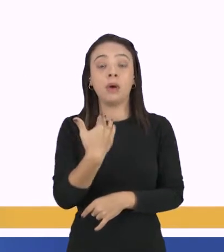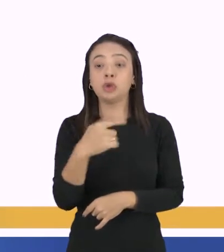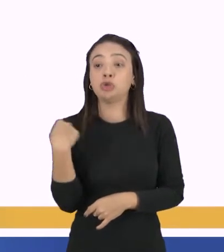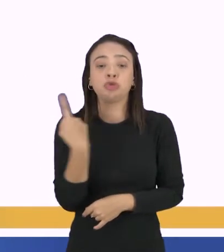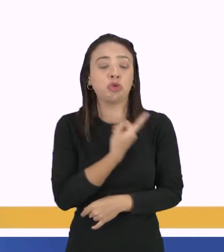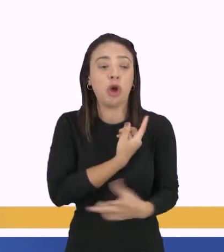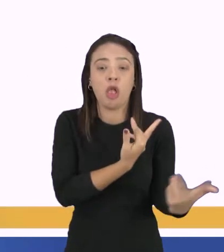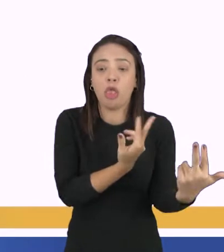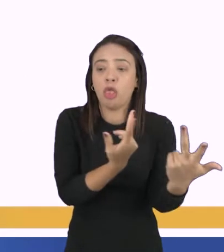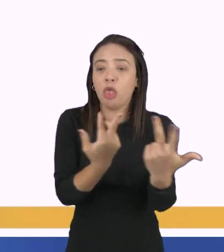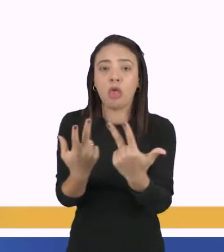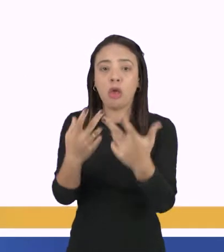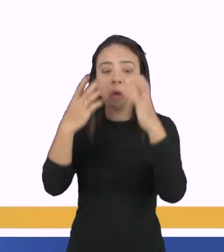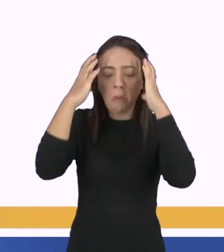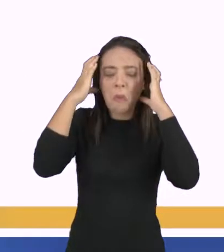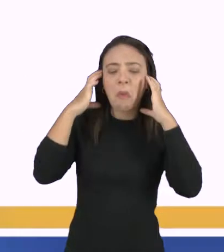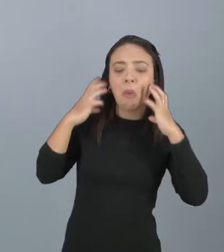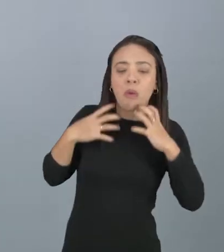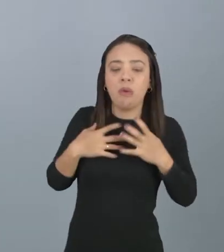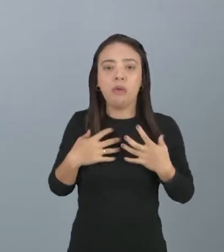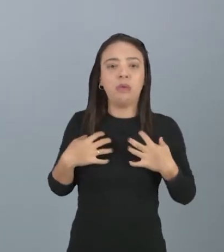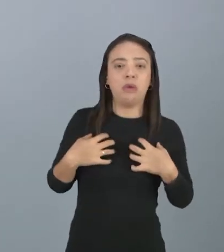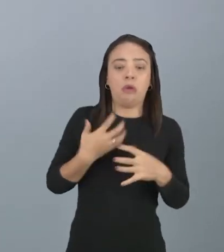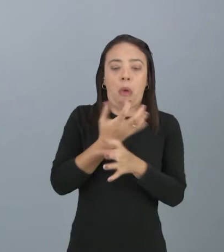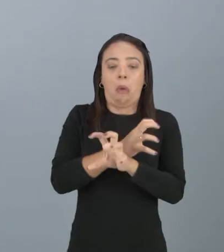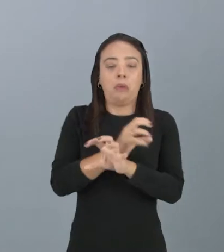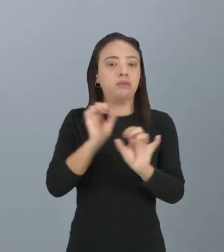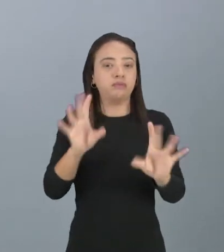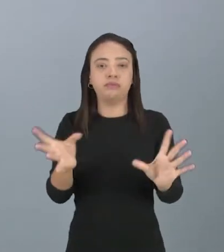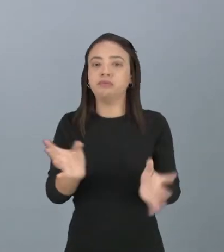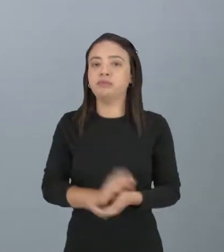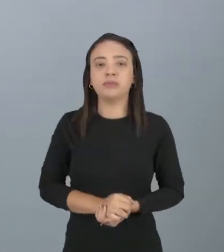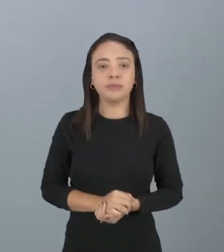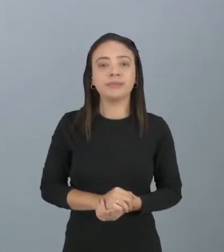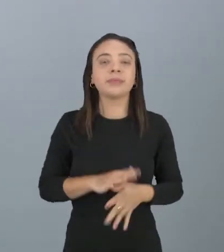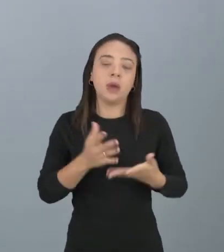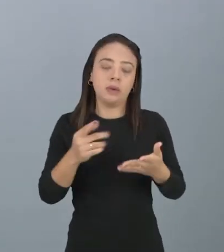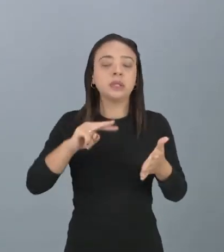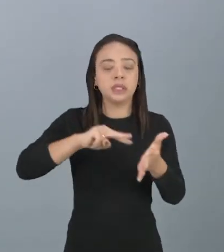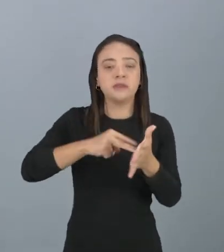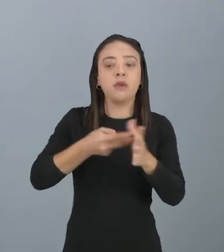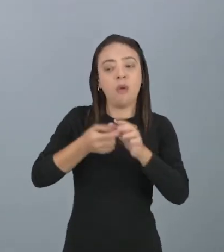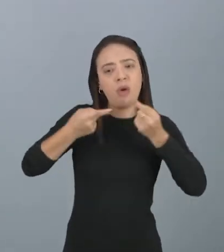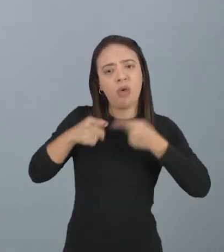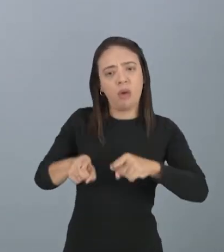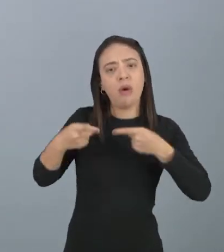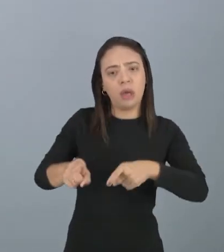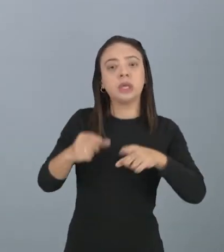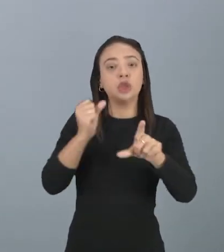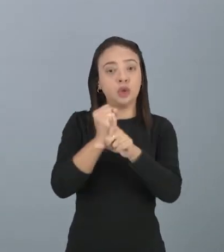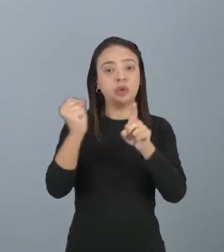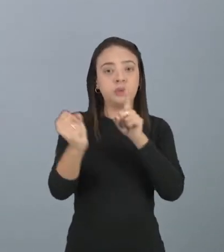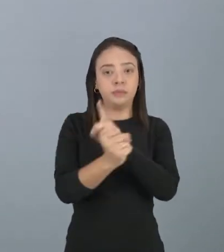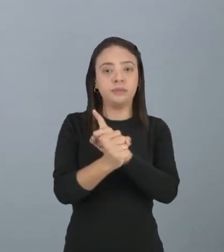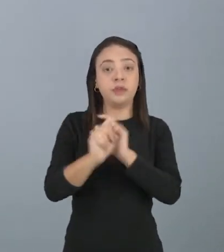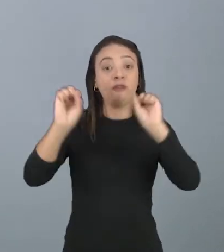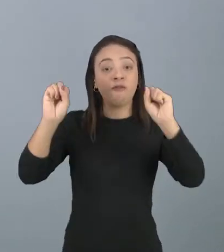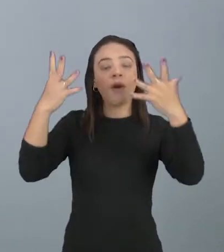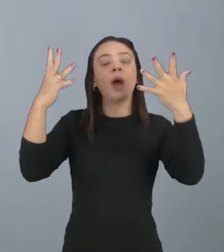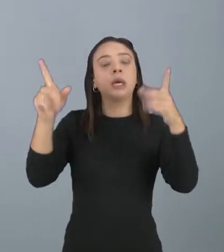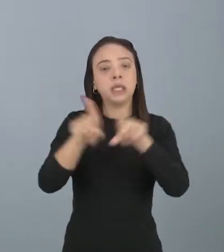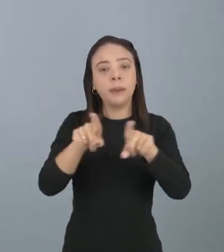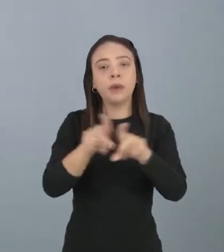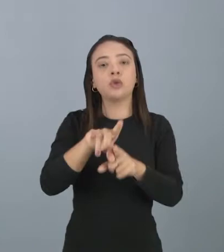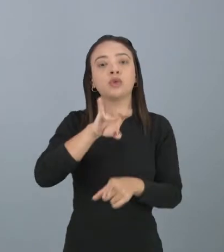esqueleto de mesmo aspecto. Então era uma crítica social que eles trouxeram aí também para essa cultura da celebração do Dia de los Muertos.